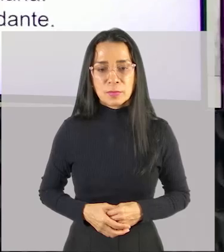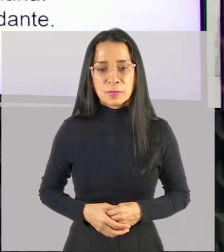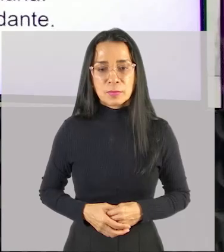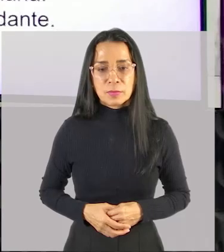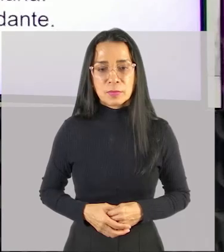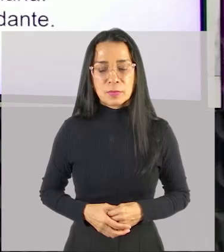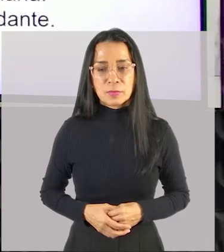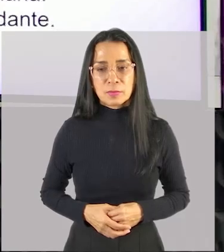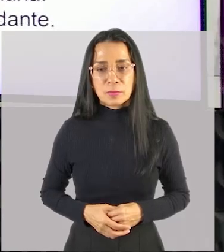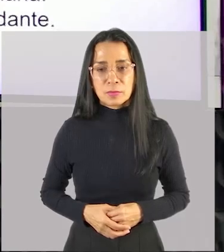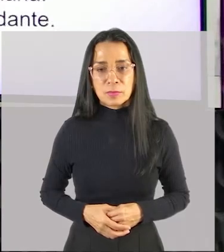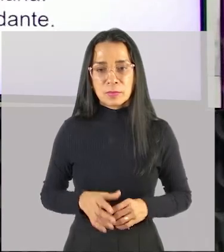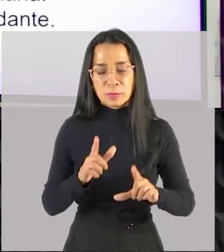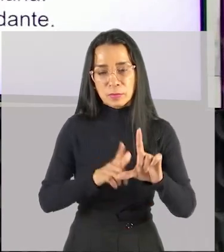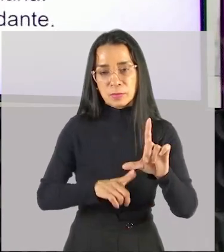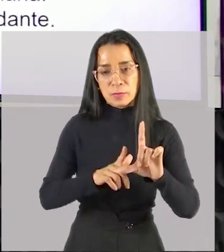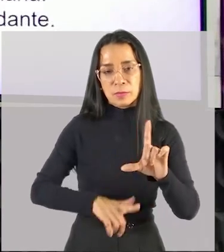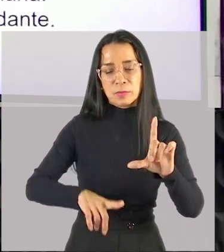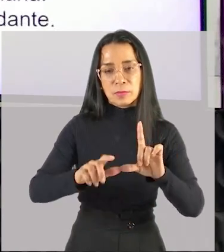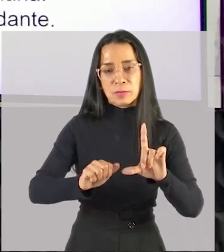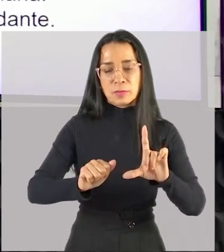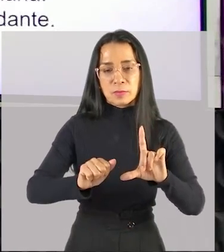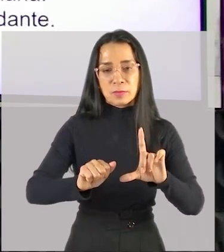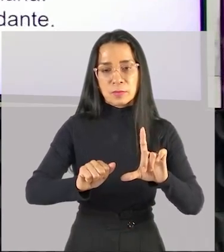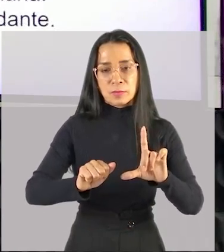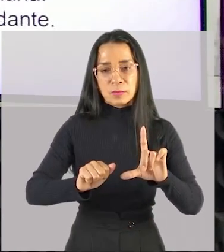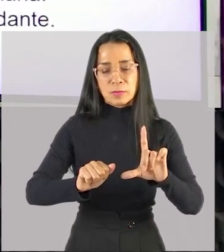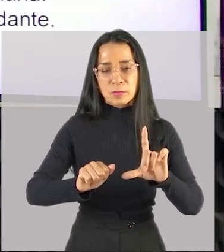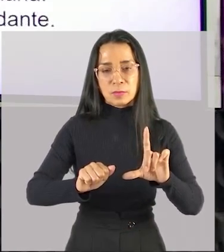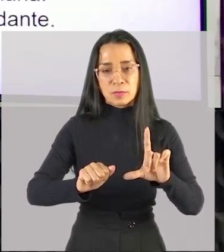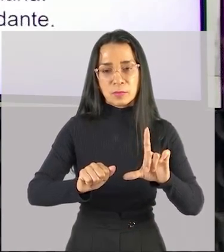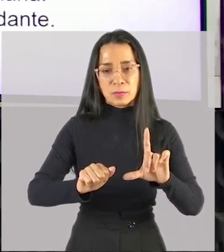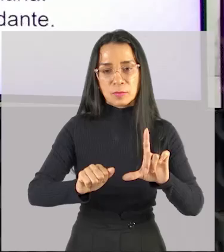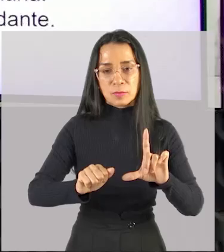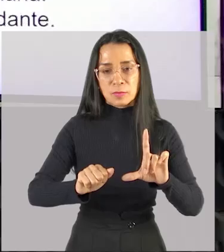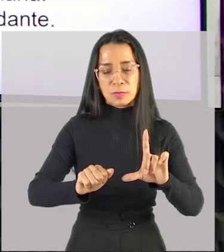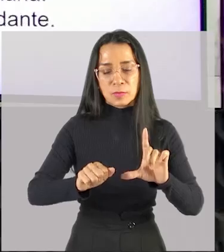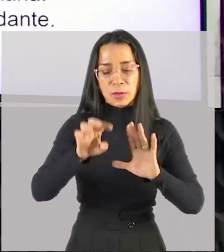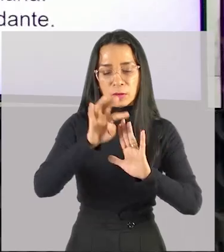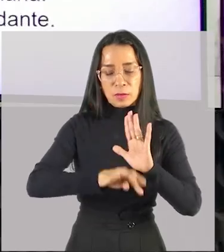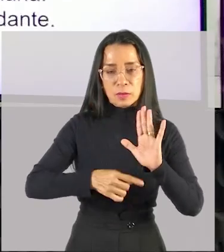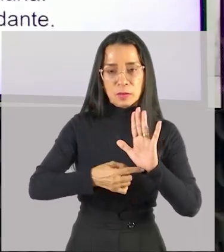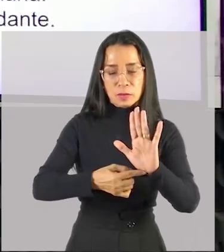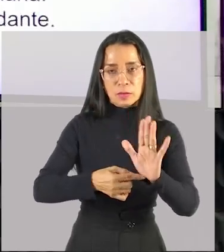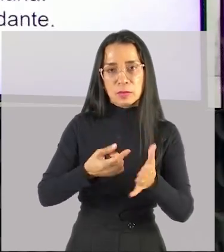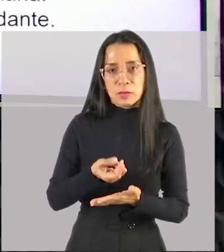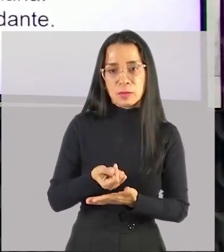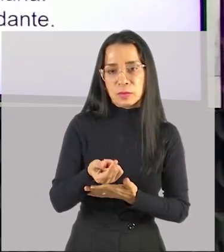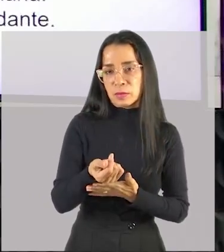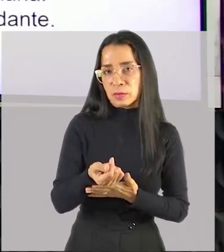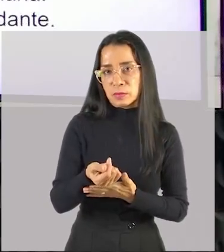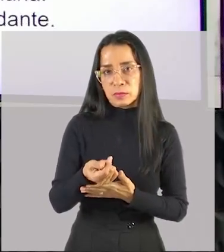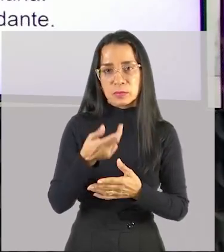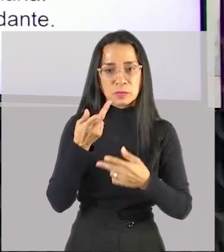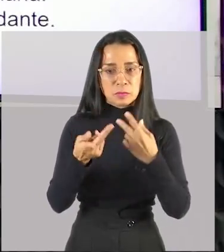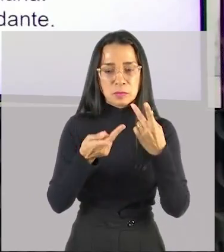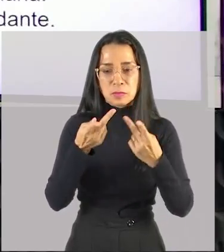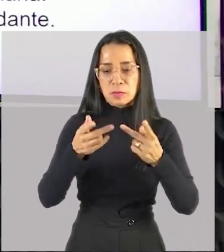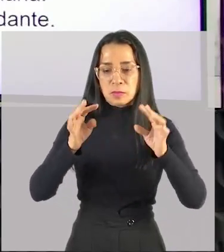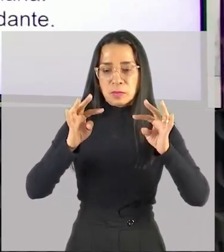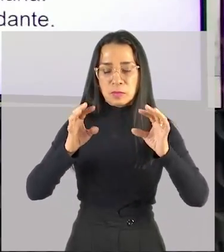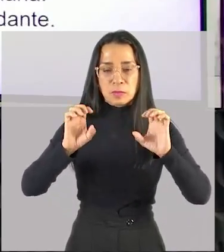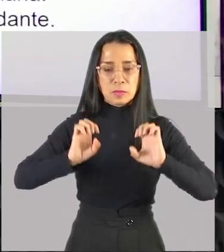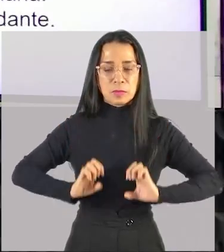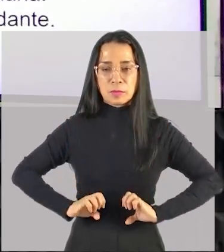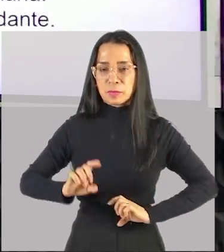A. A essência da ética cristã. O texto está tratando sobre eternidade. Não está falando sobre ética. A gente pode descartar de cara essa